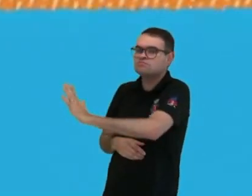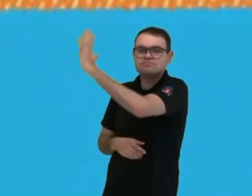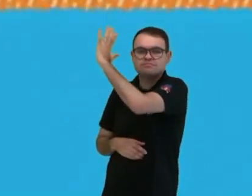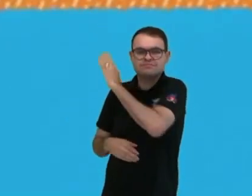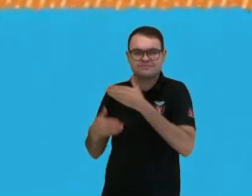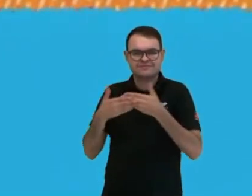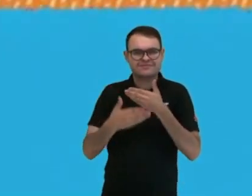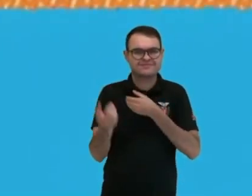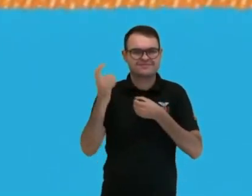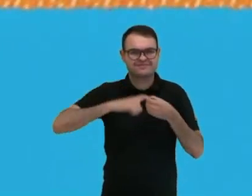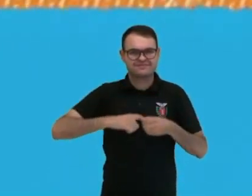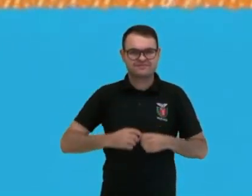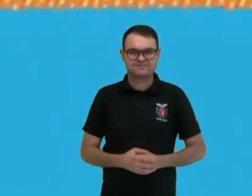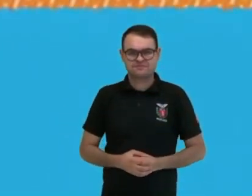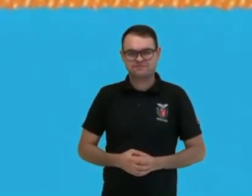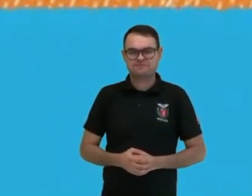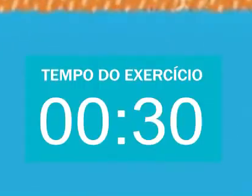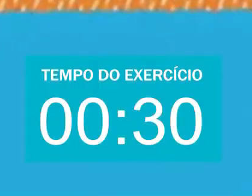e eu já retorno.